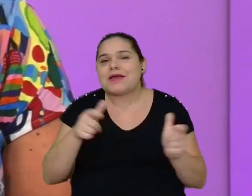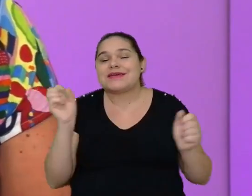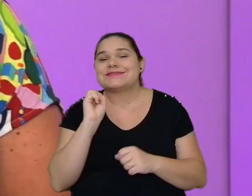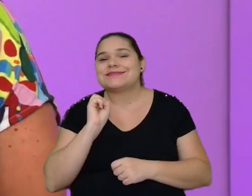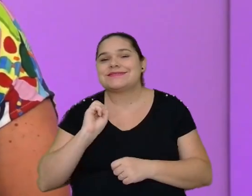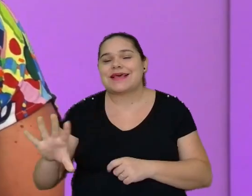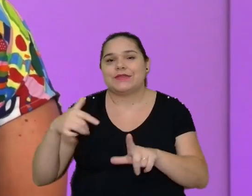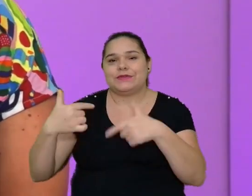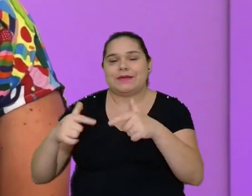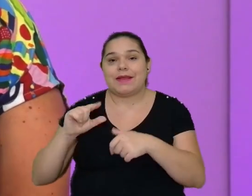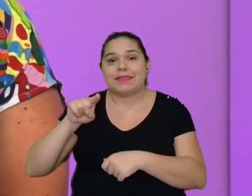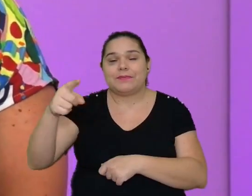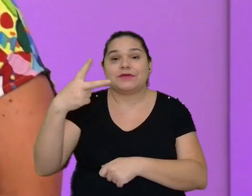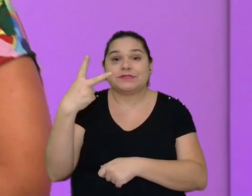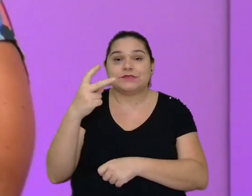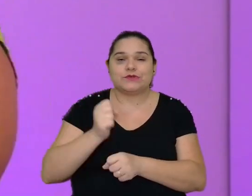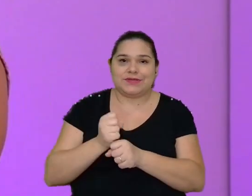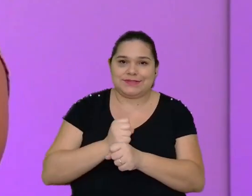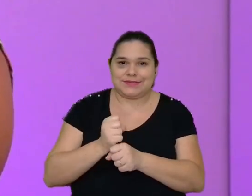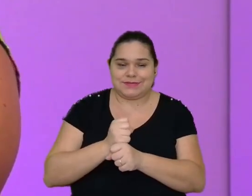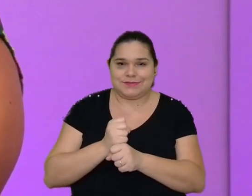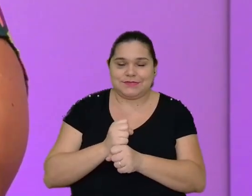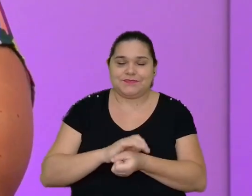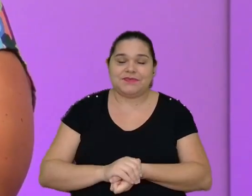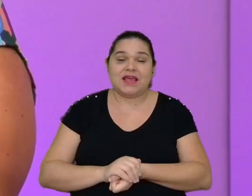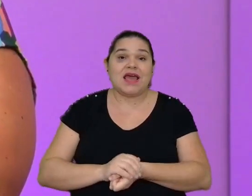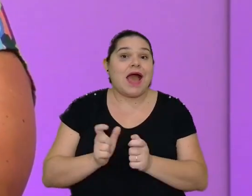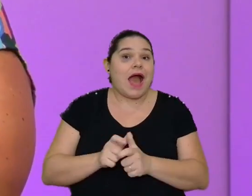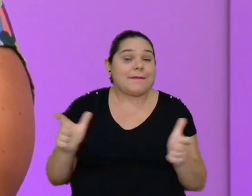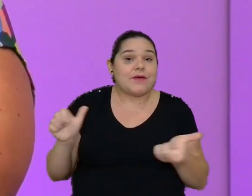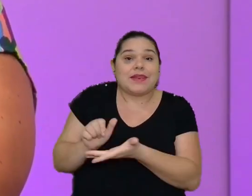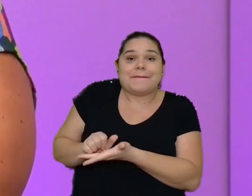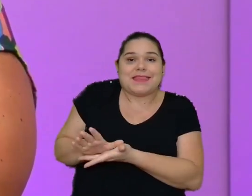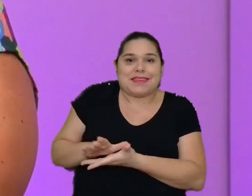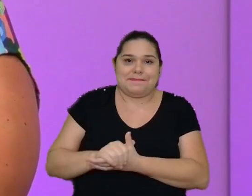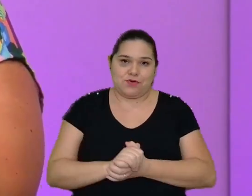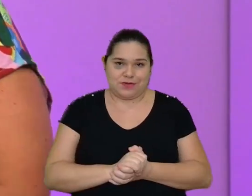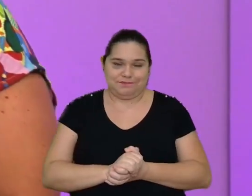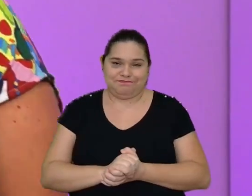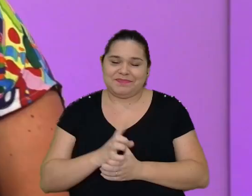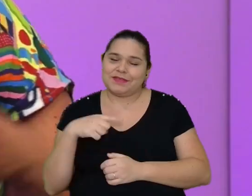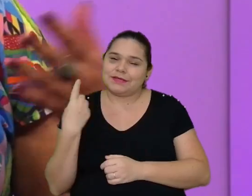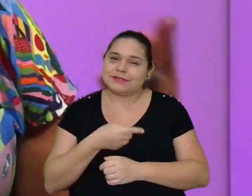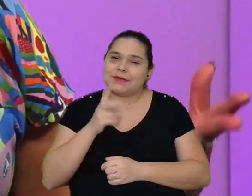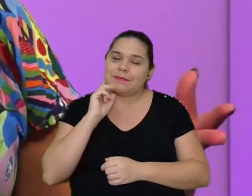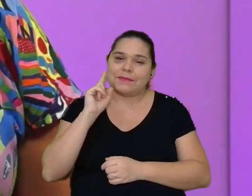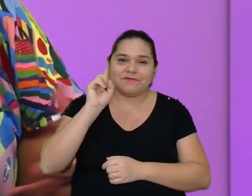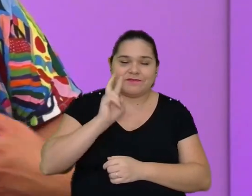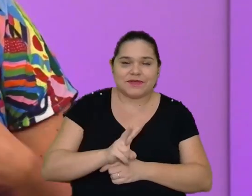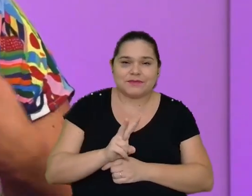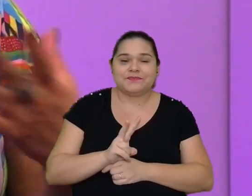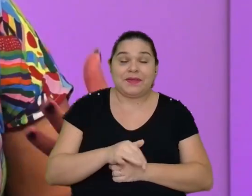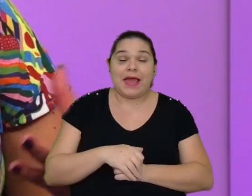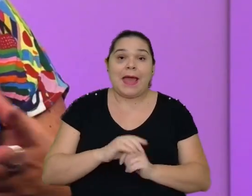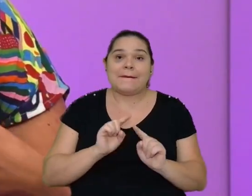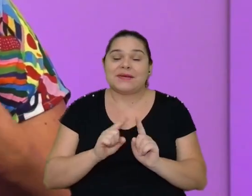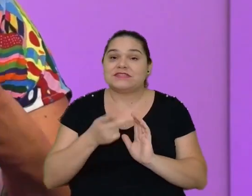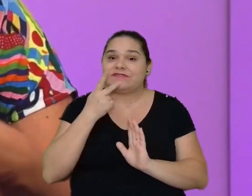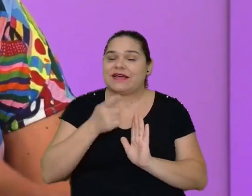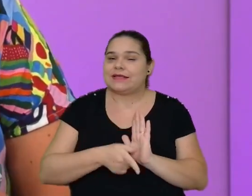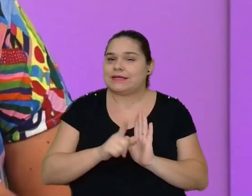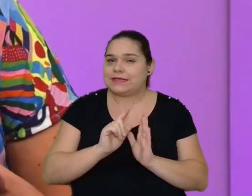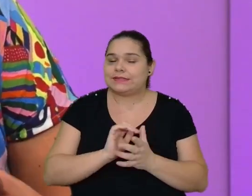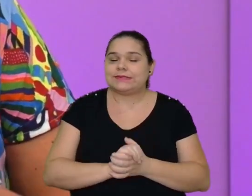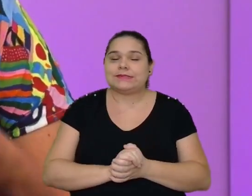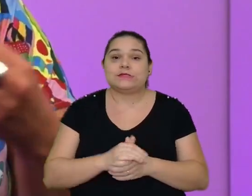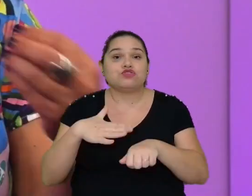delas desligadas. E a gente já está aqui meio que no final da jornada, de uma gravidez ou de um tratamento. Sim. Mas quando a gente fala antes, que a gente conversa com mulheres